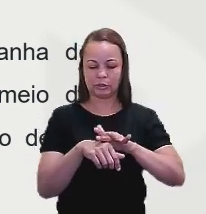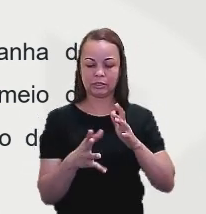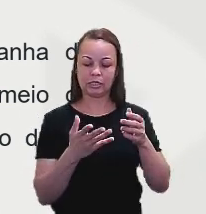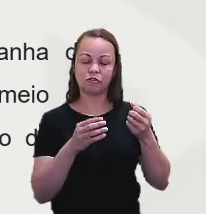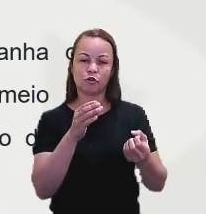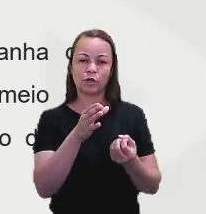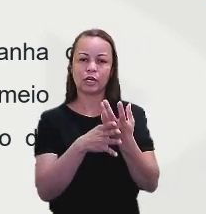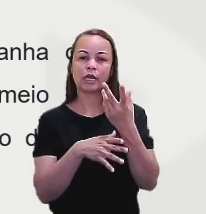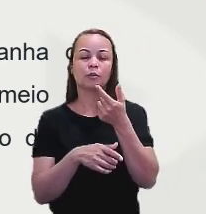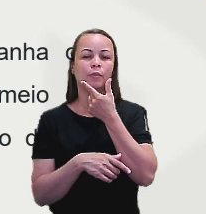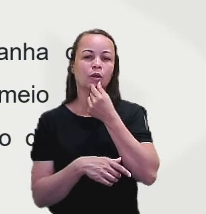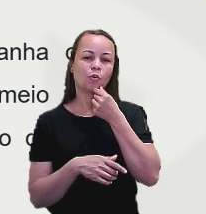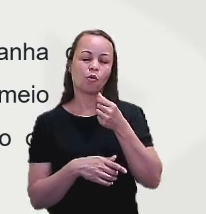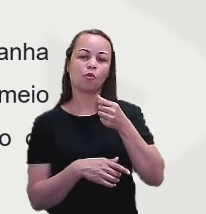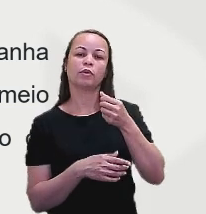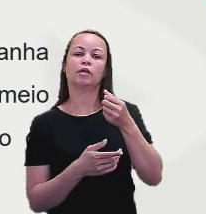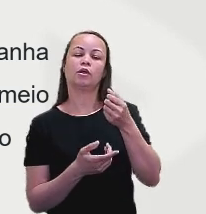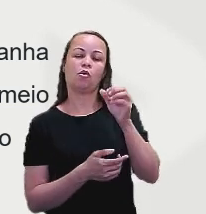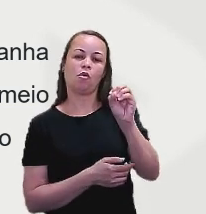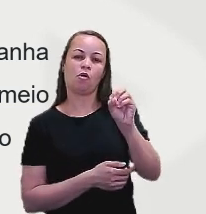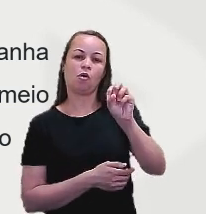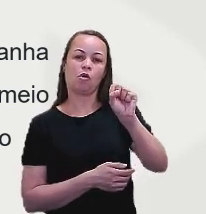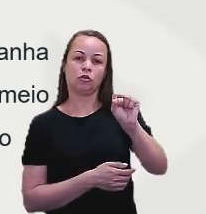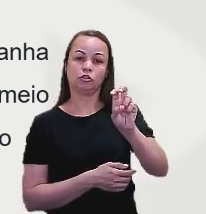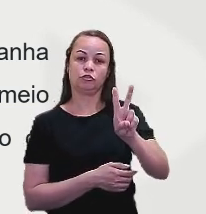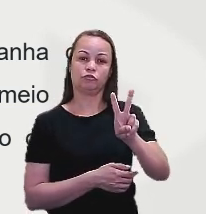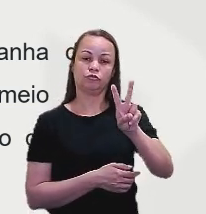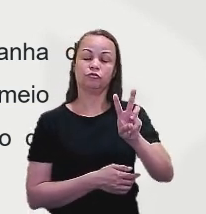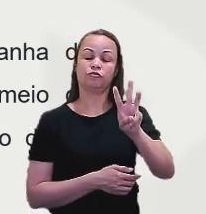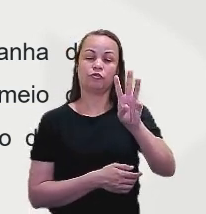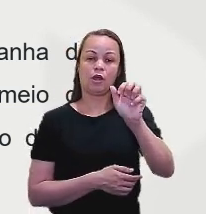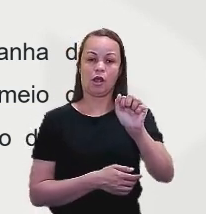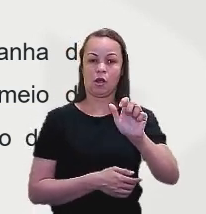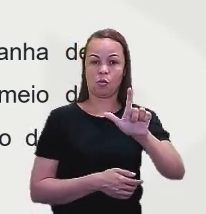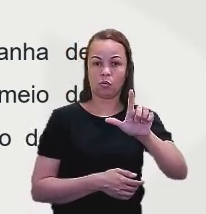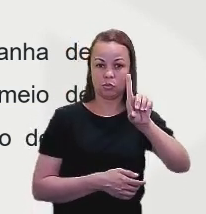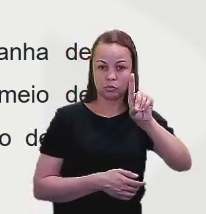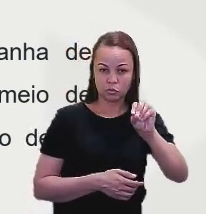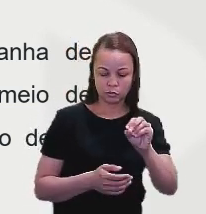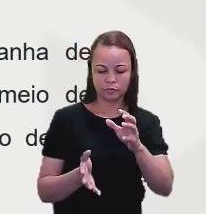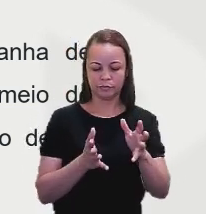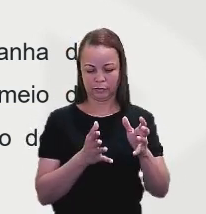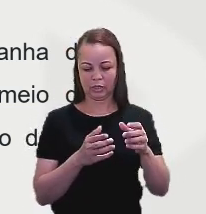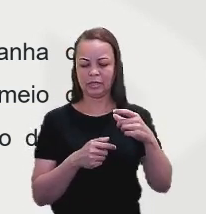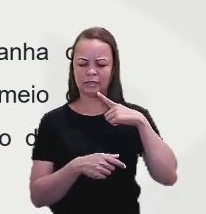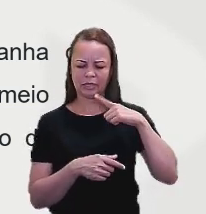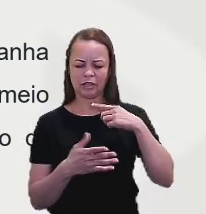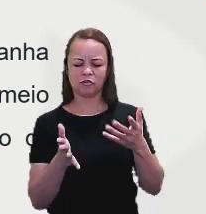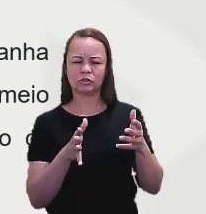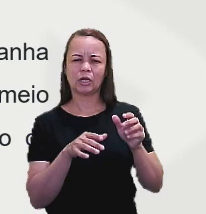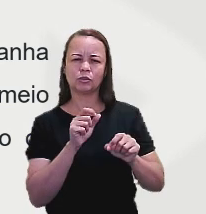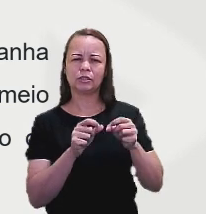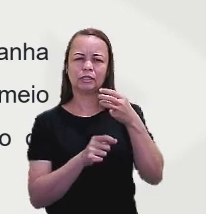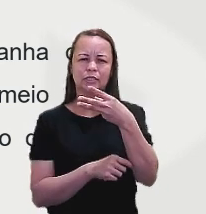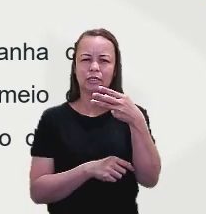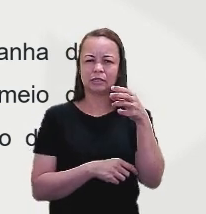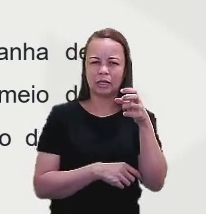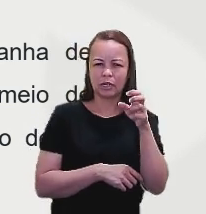que era um médico. Houve grande destruição material na cidade e saldo de 31 mortos.